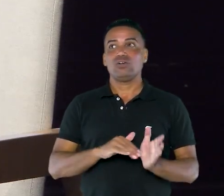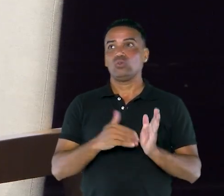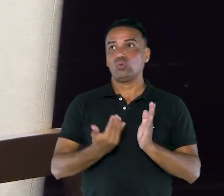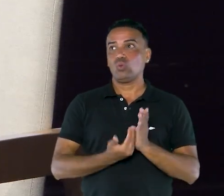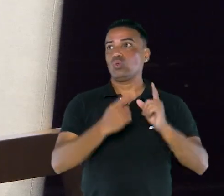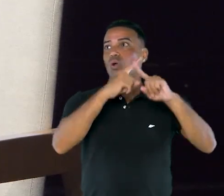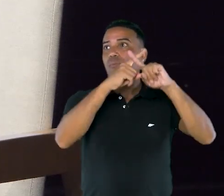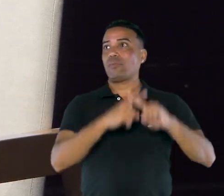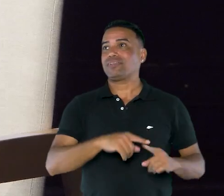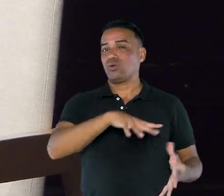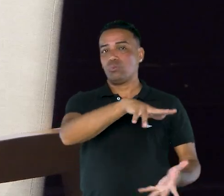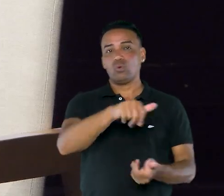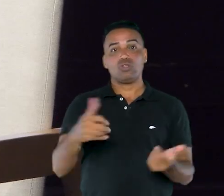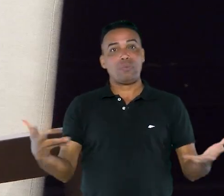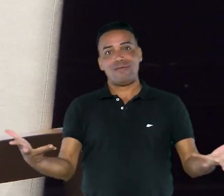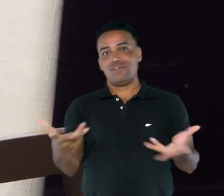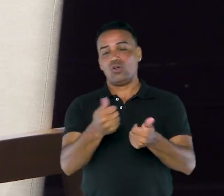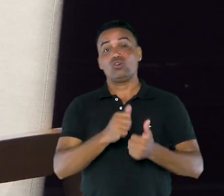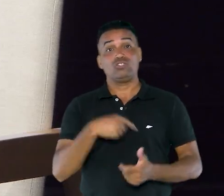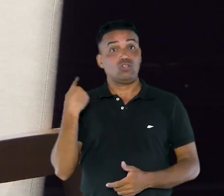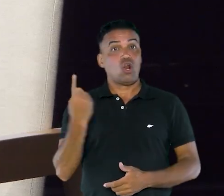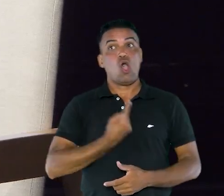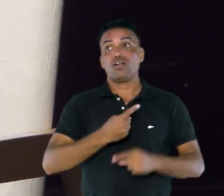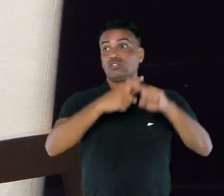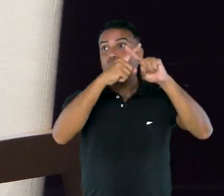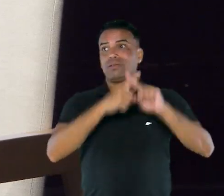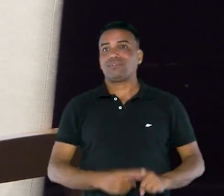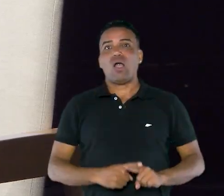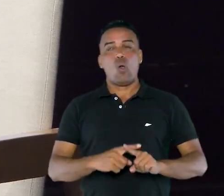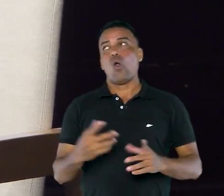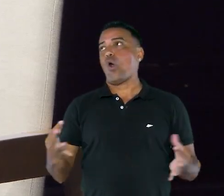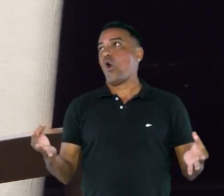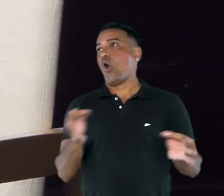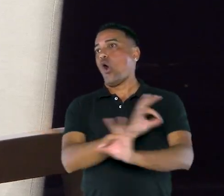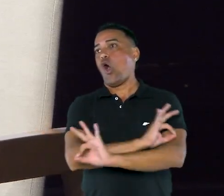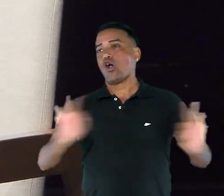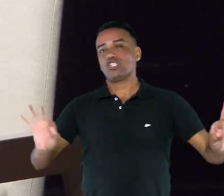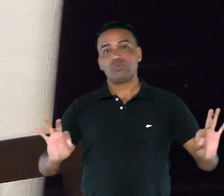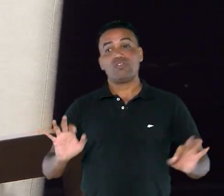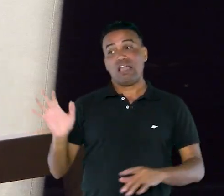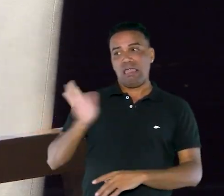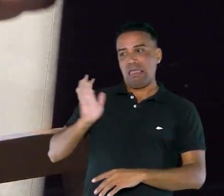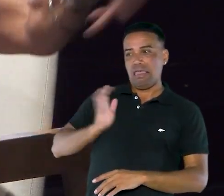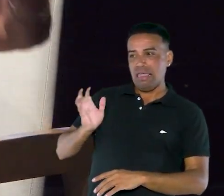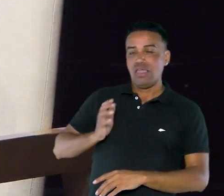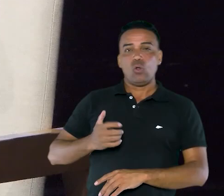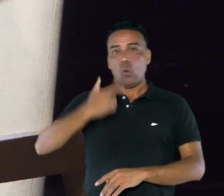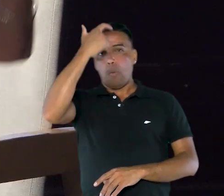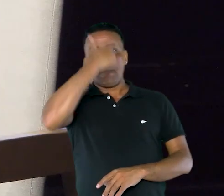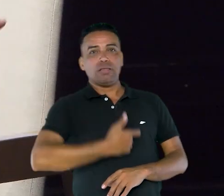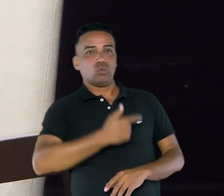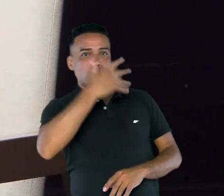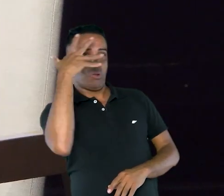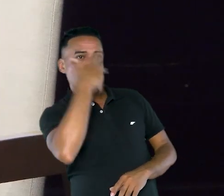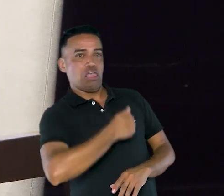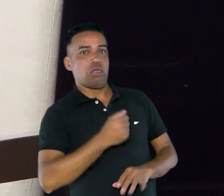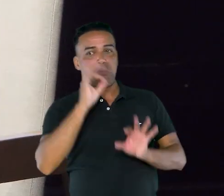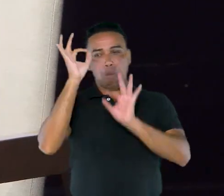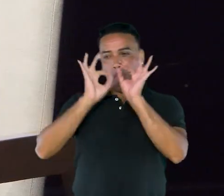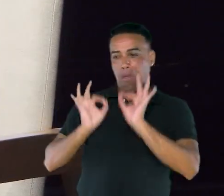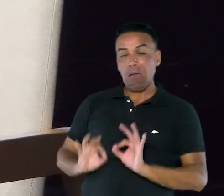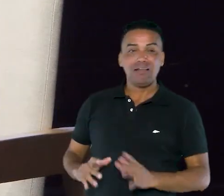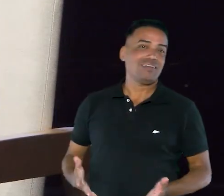tudo no mundo é competição. Então, maravilhoso, né? Estamos aqui todos competindo. Ótimo, vamos ser mais ricos, mais bonitos, mais sei lá o quê.